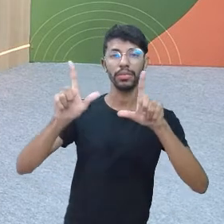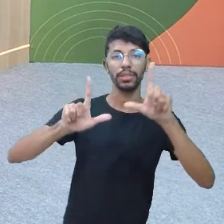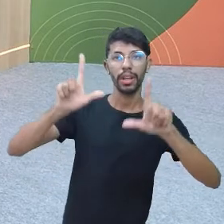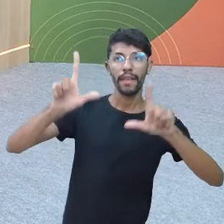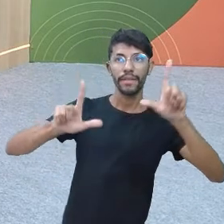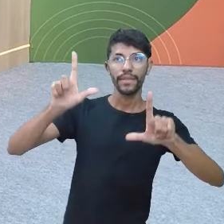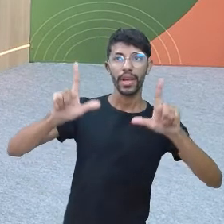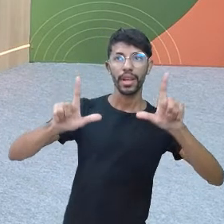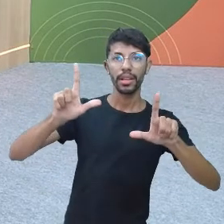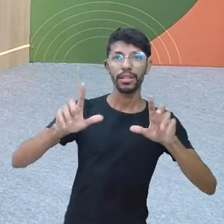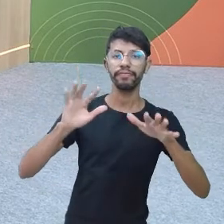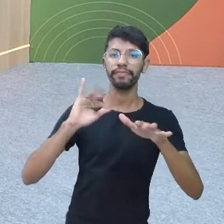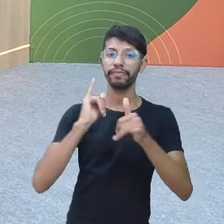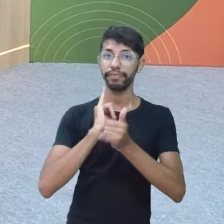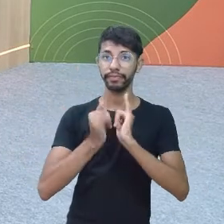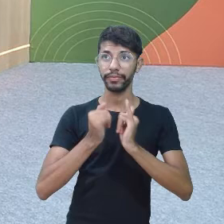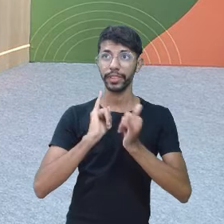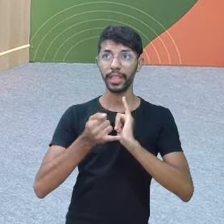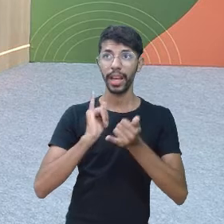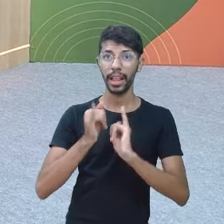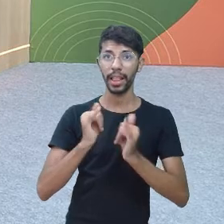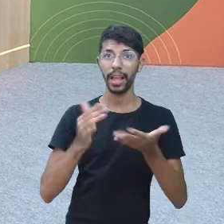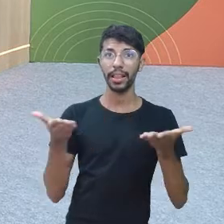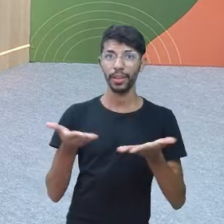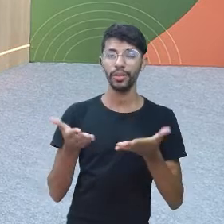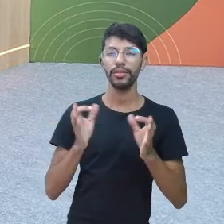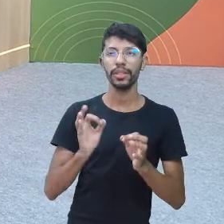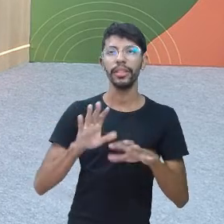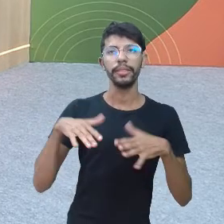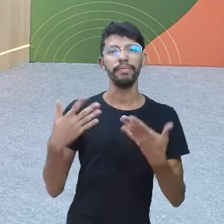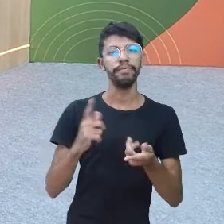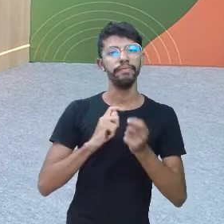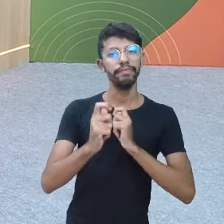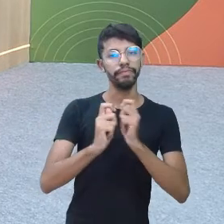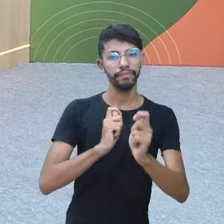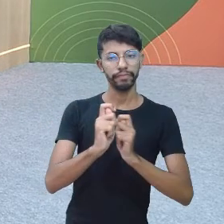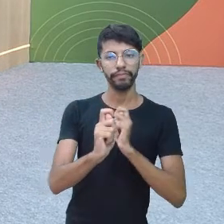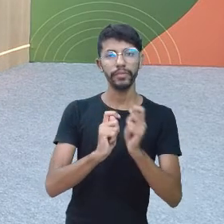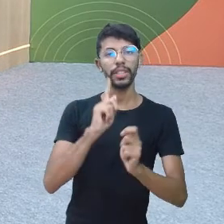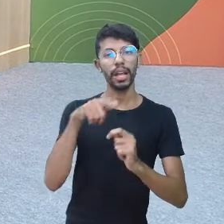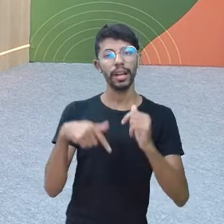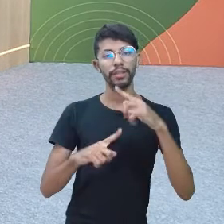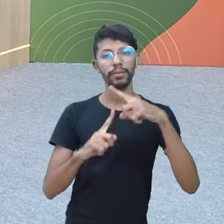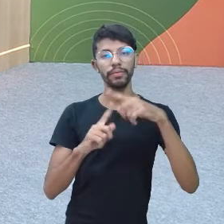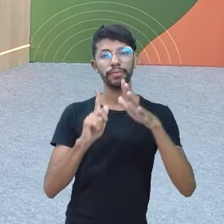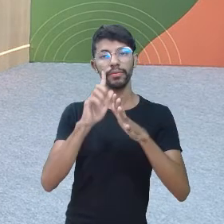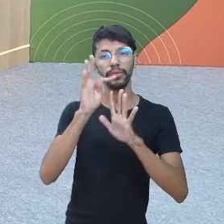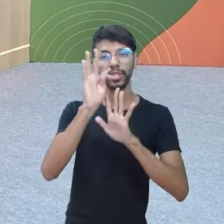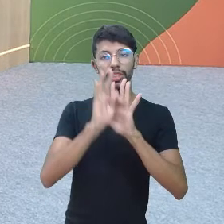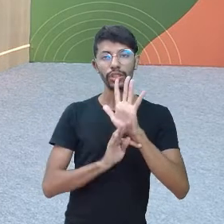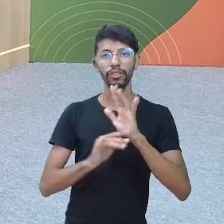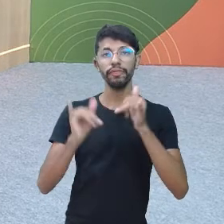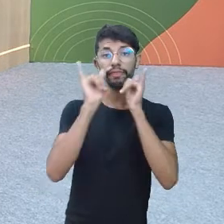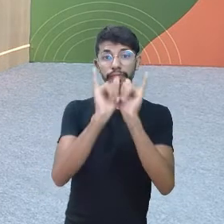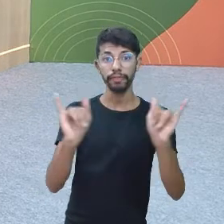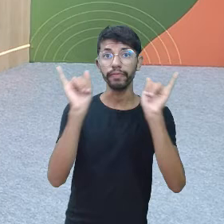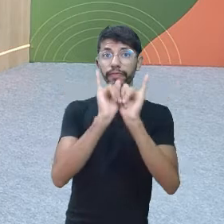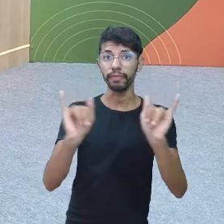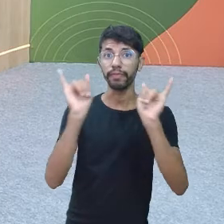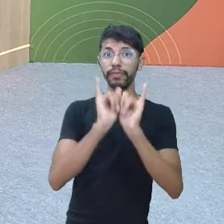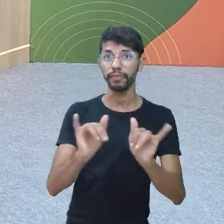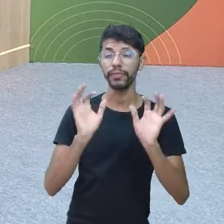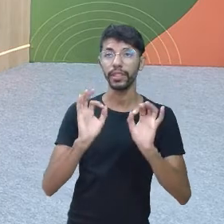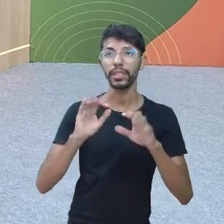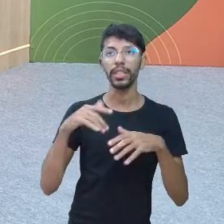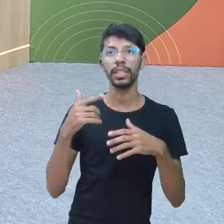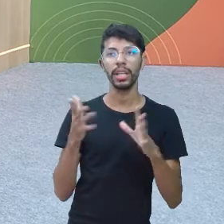e, consequentemente, para a internet nos dias de hoje. Então, a entrevista ela é também um tipo textual informativo, que vem junto do